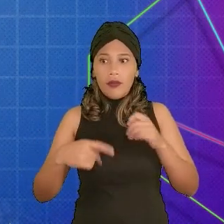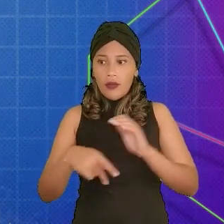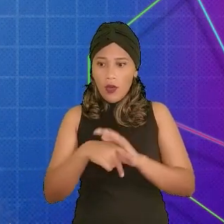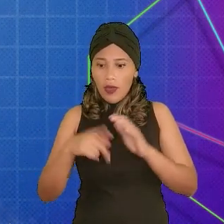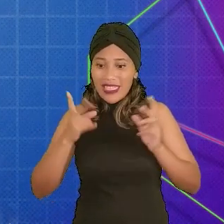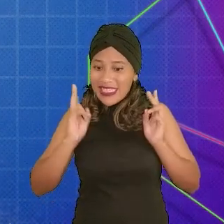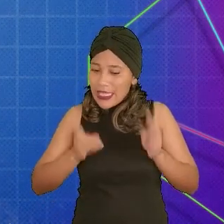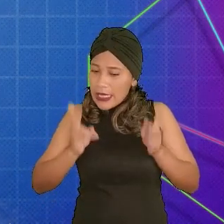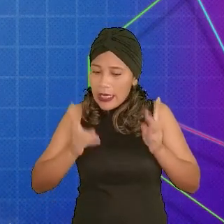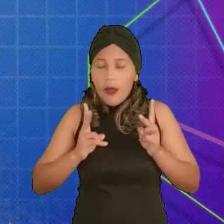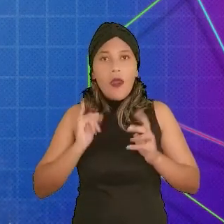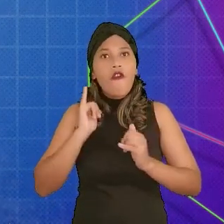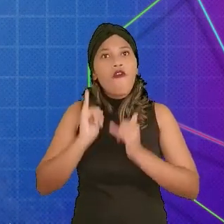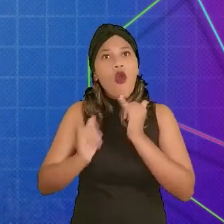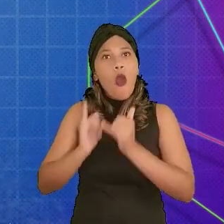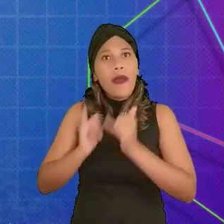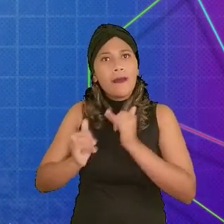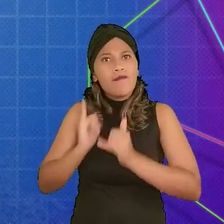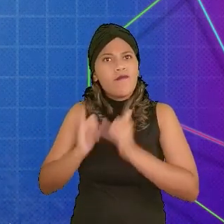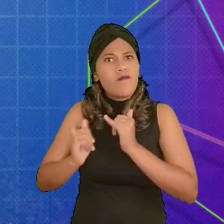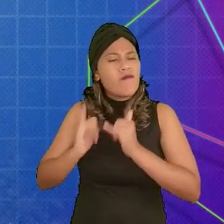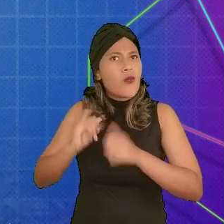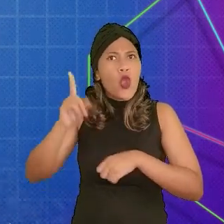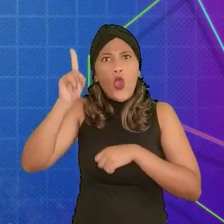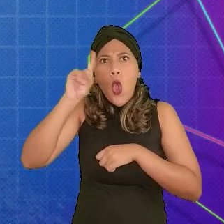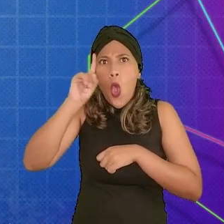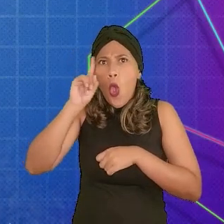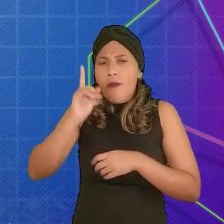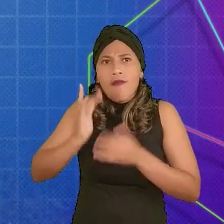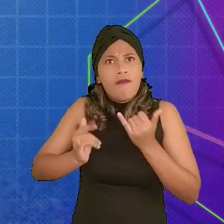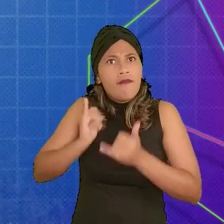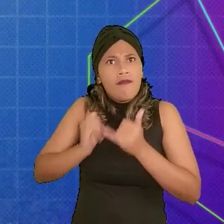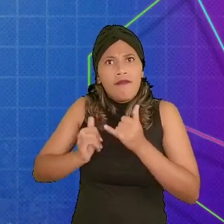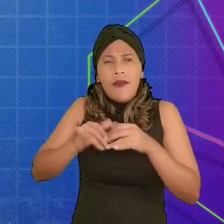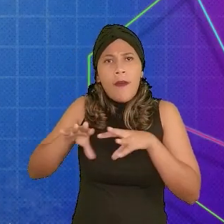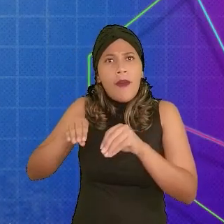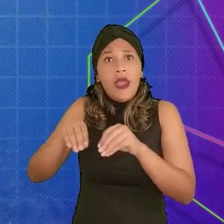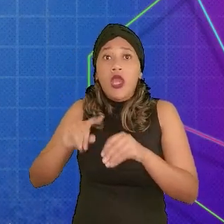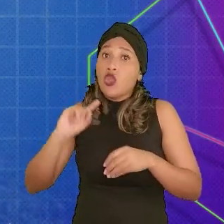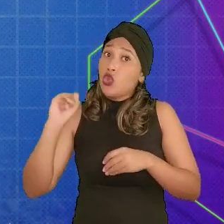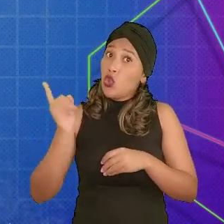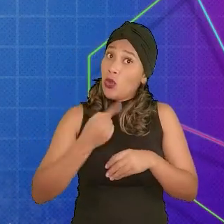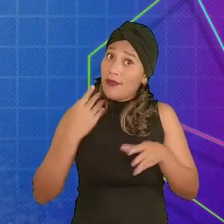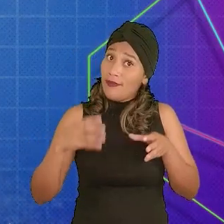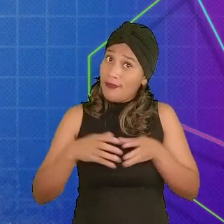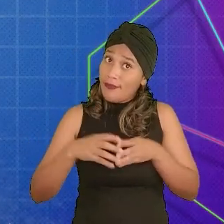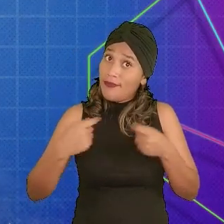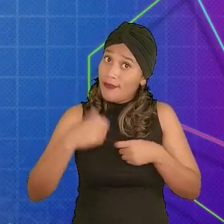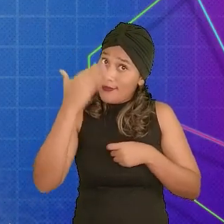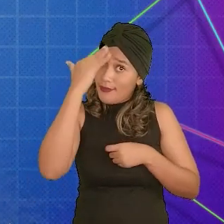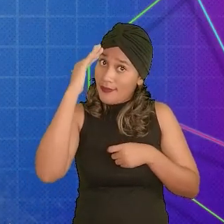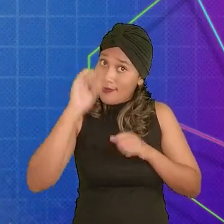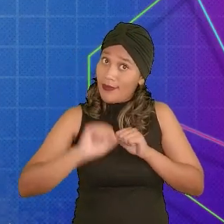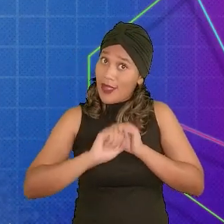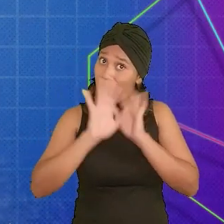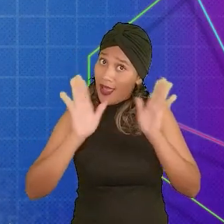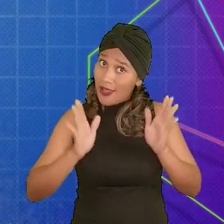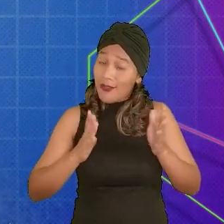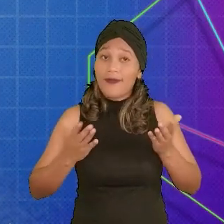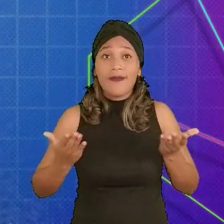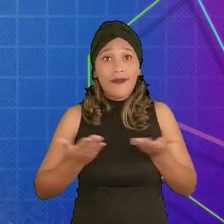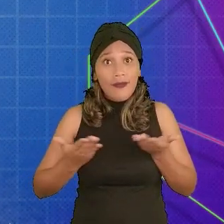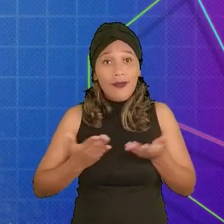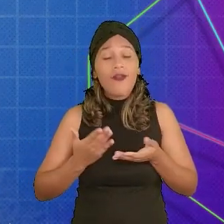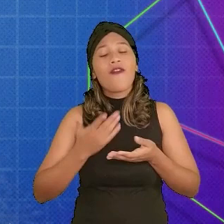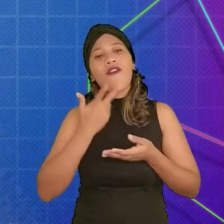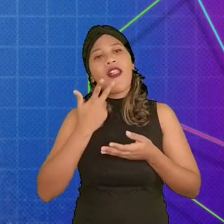estar atualizado com as mudanças do jogo e todos os membros do projeto devem entender. Agora, vamos falar mais um pouco